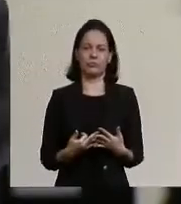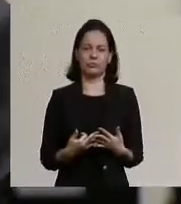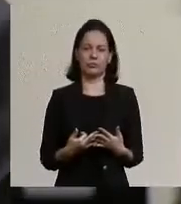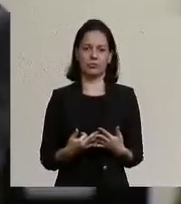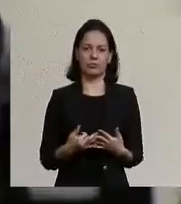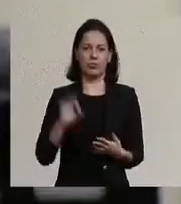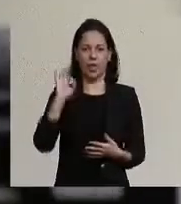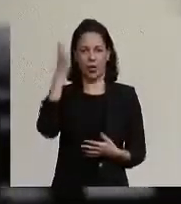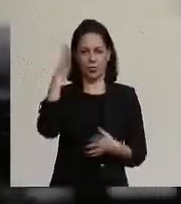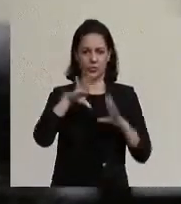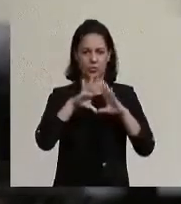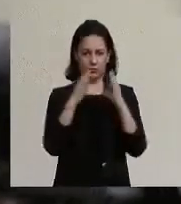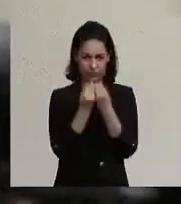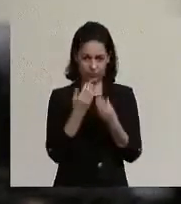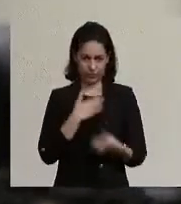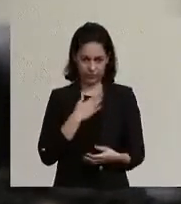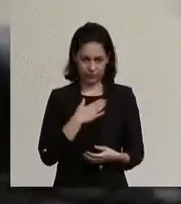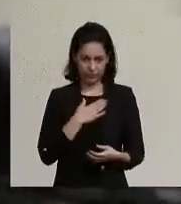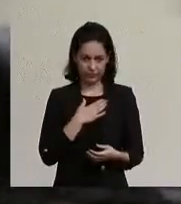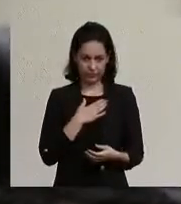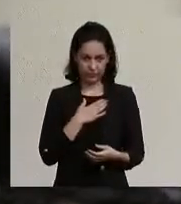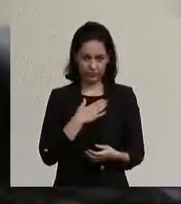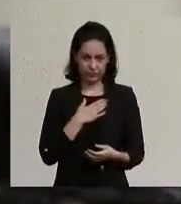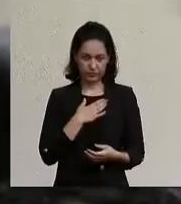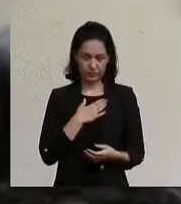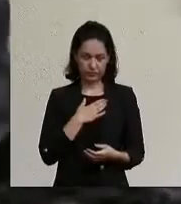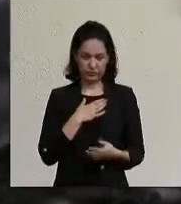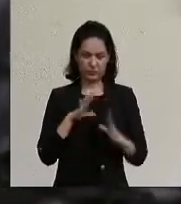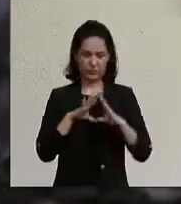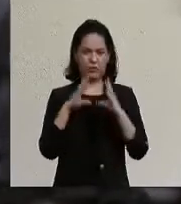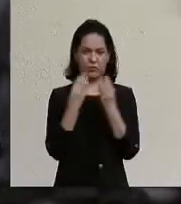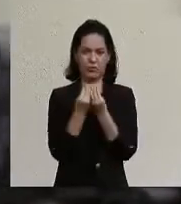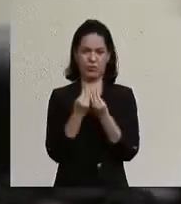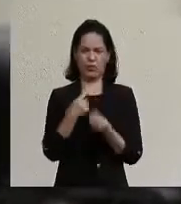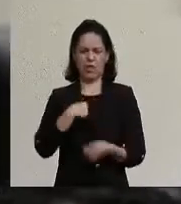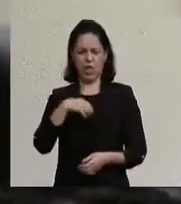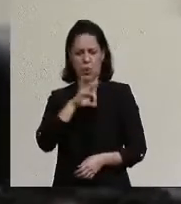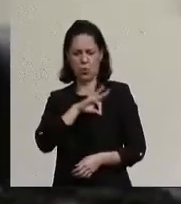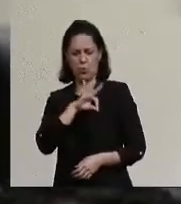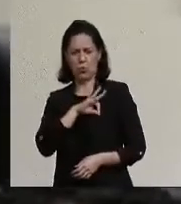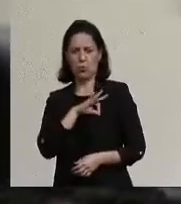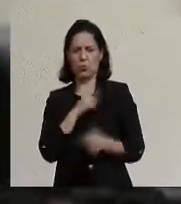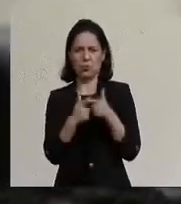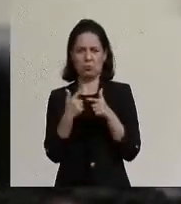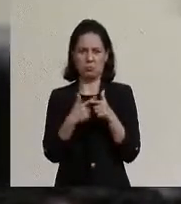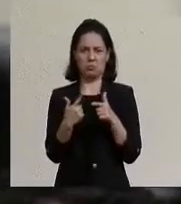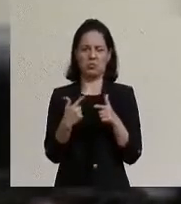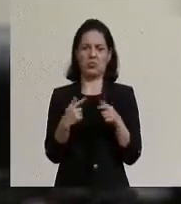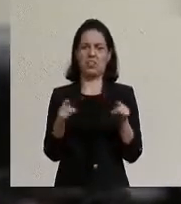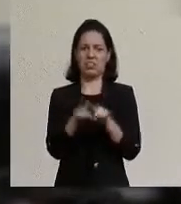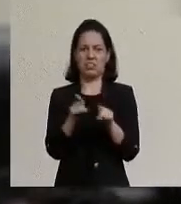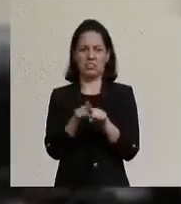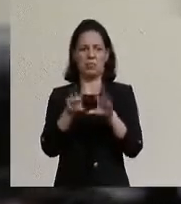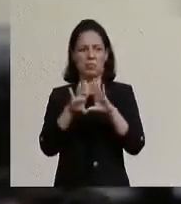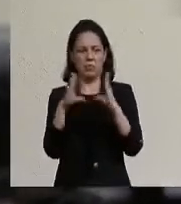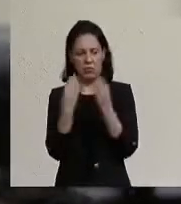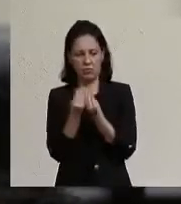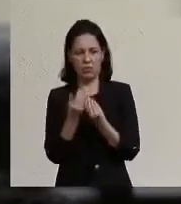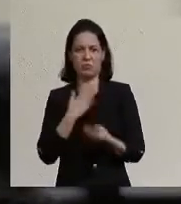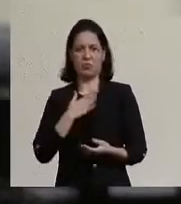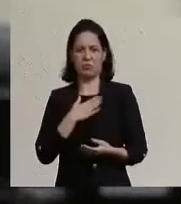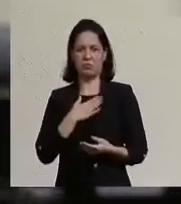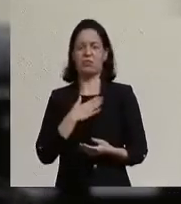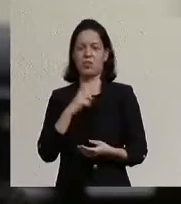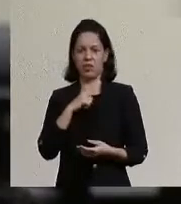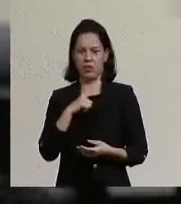um caso da minha família falou que eu tive problema com a polícia que tem membro da minha família que tem problema com